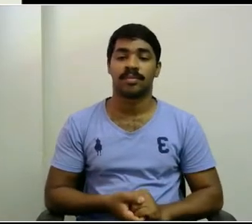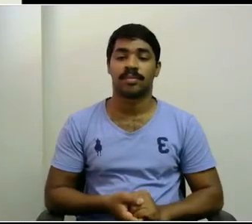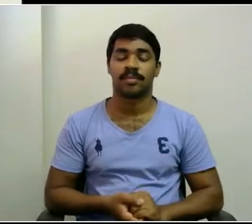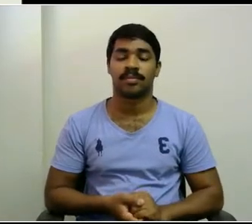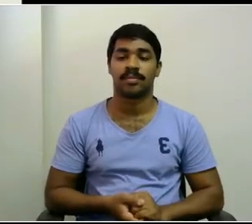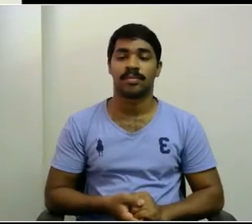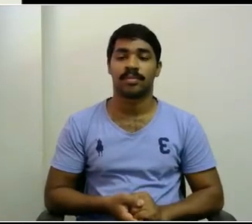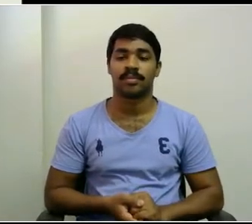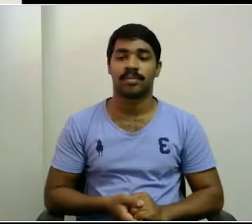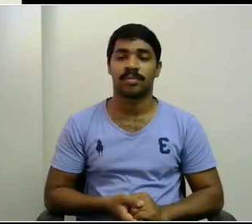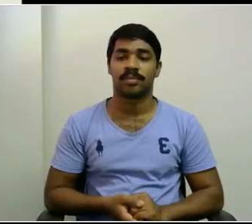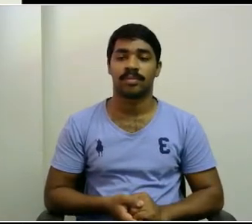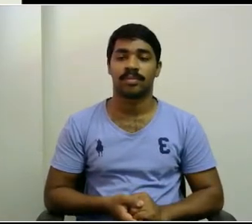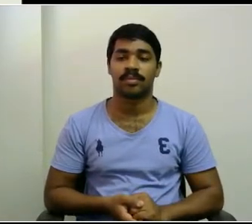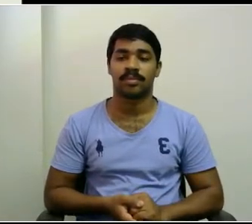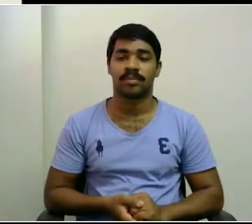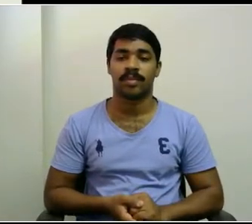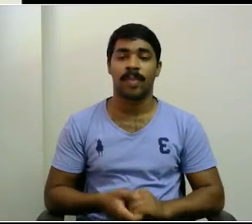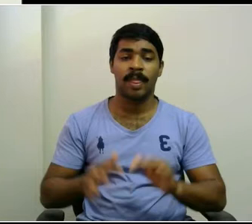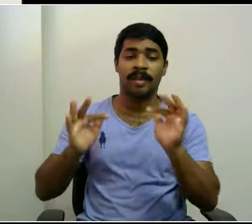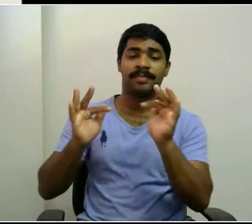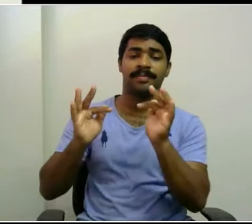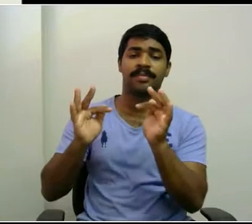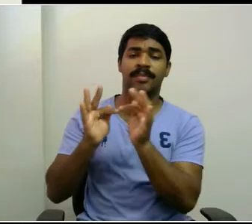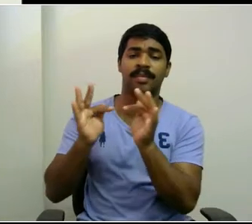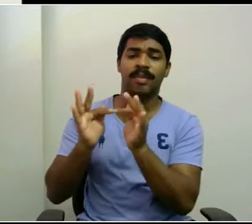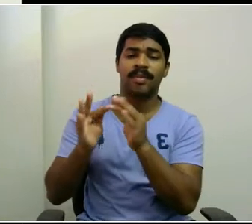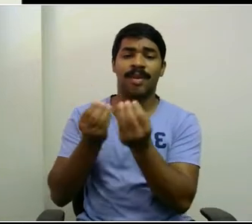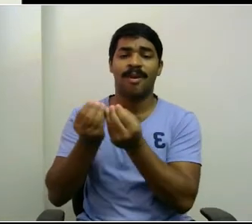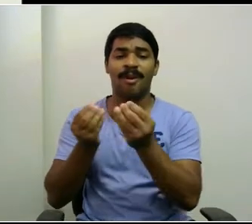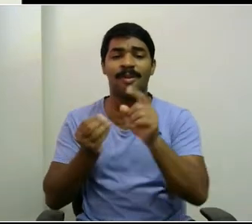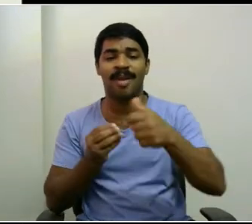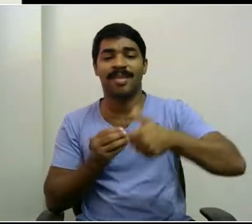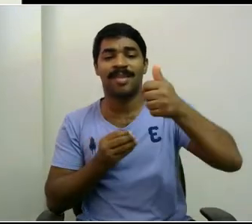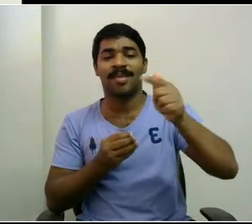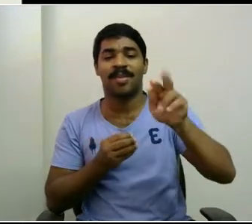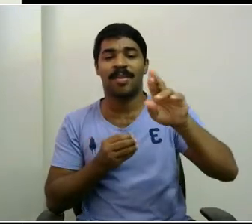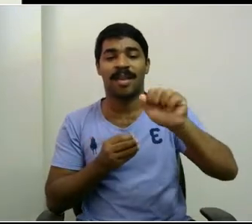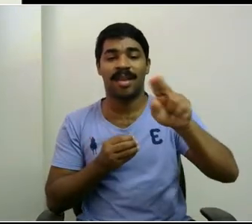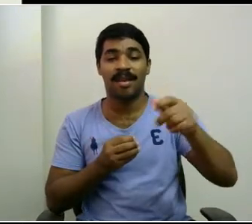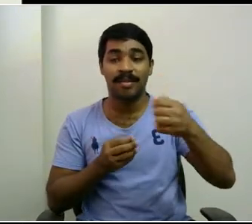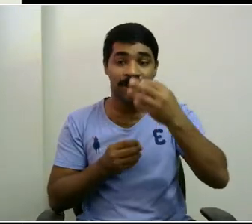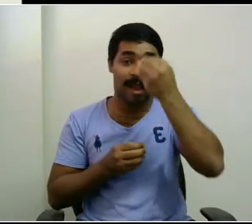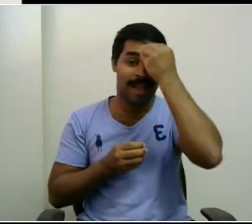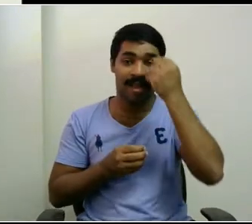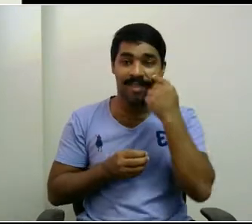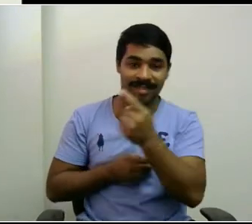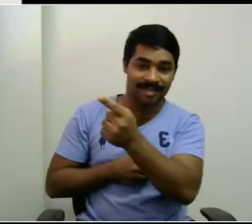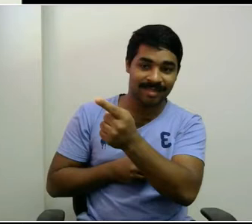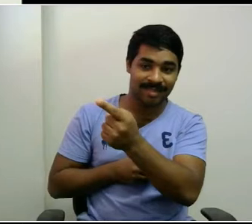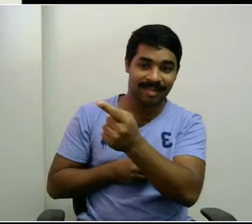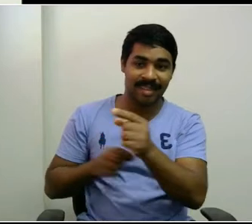A nossa função f ela passa a ser a do primeiro grau, que ela é ax mais um b. Essa é a forma geral, então é muito importante que nós sabemos reconhecer ela,